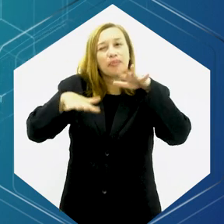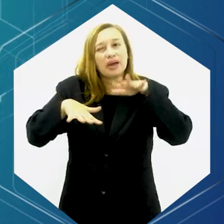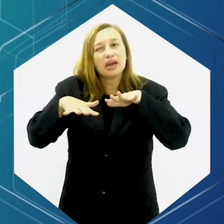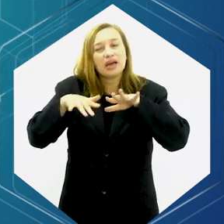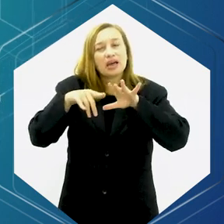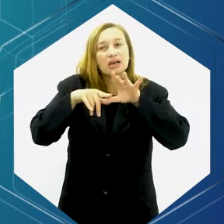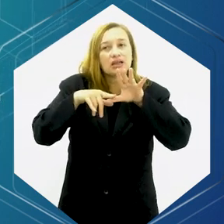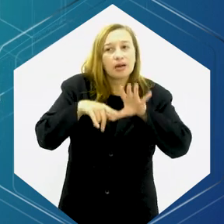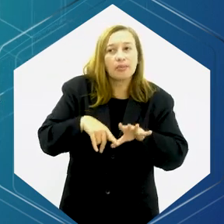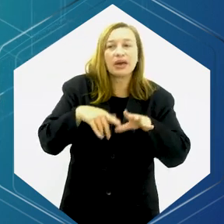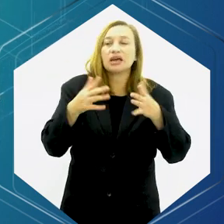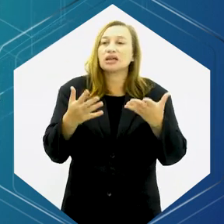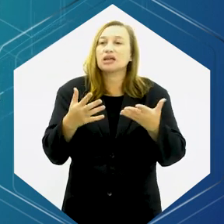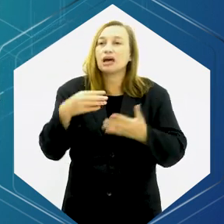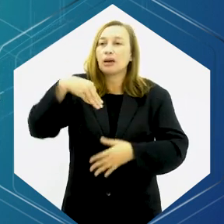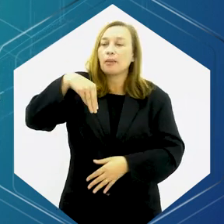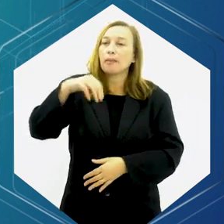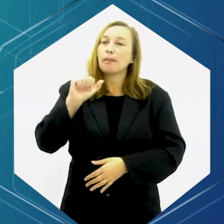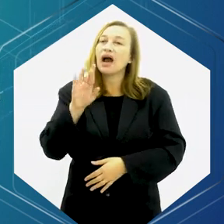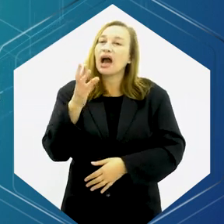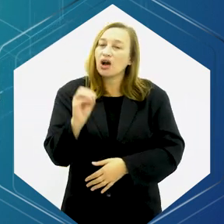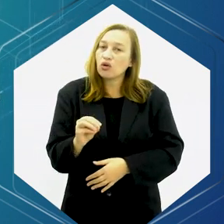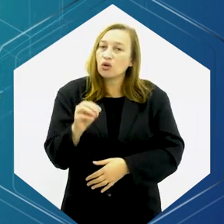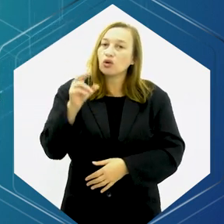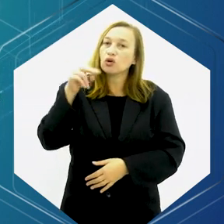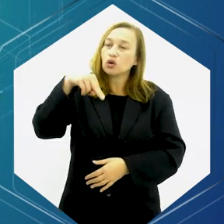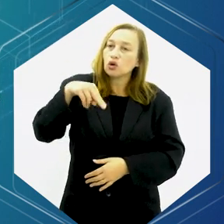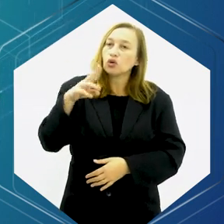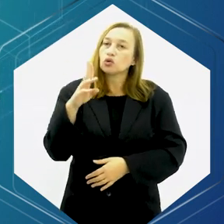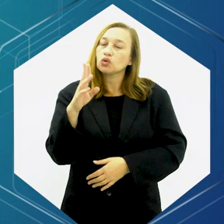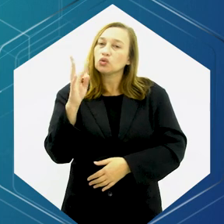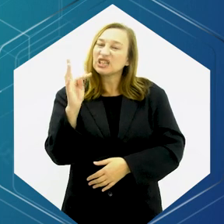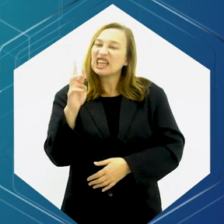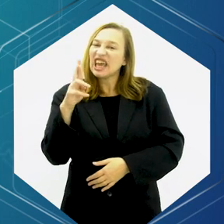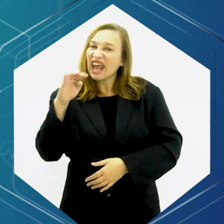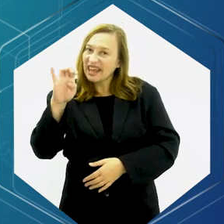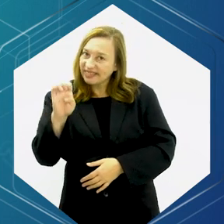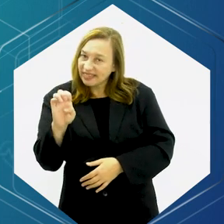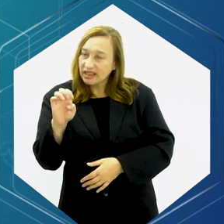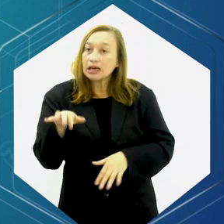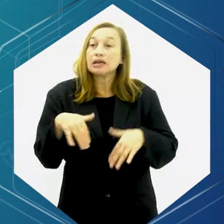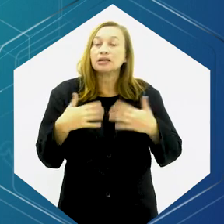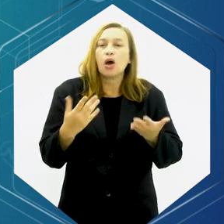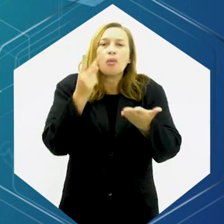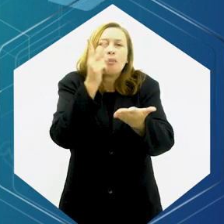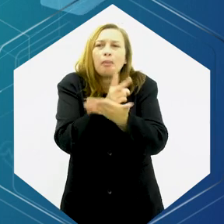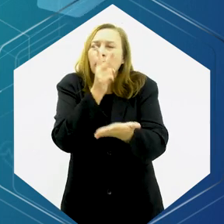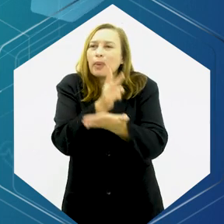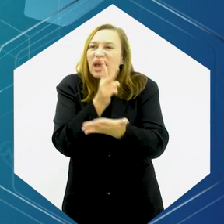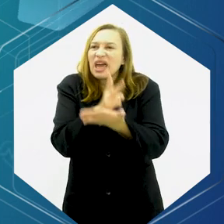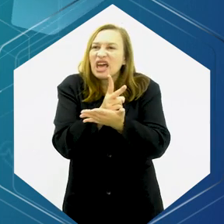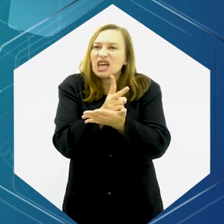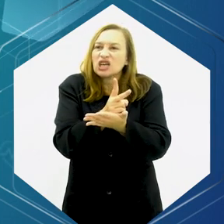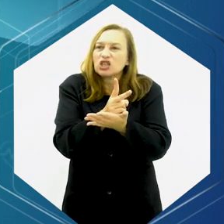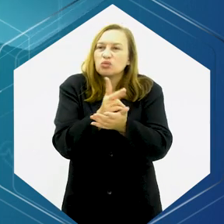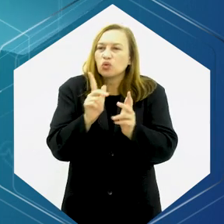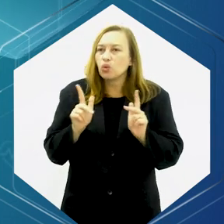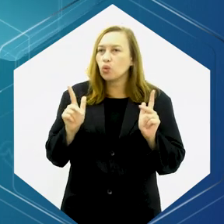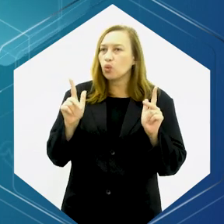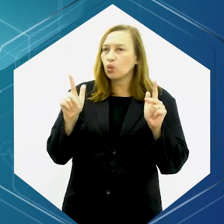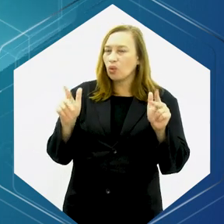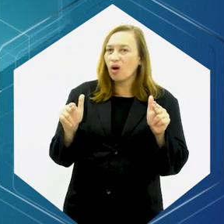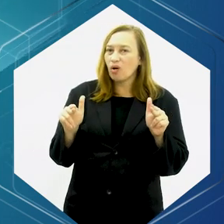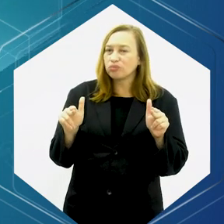macro eh dos macronutrientes e dos micronutrientes a qualidade da dieta depende muito disso então mesmo dietas